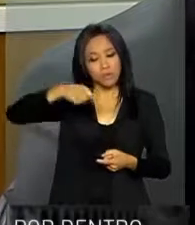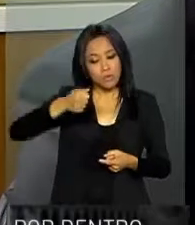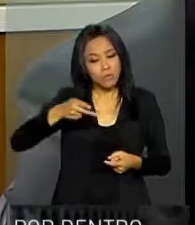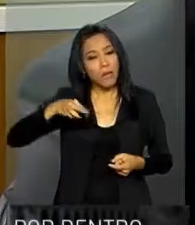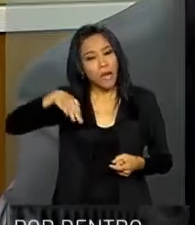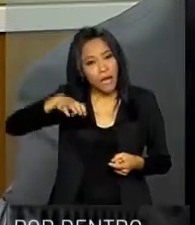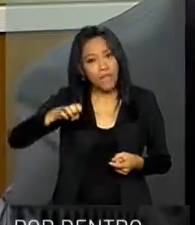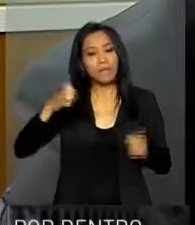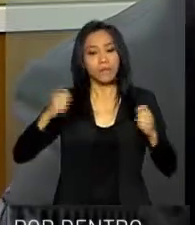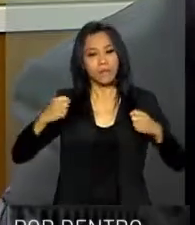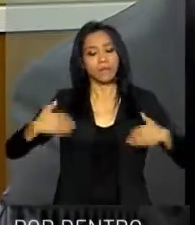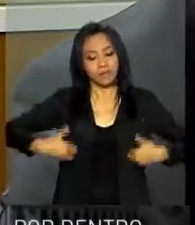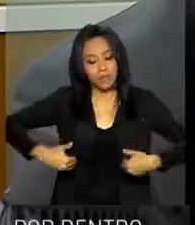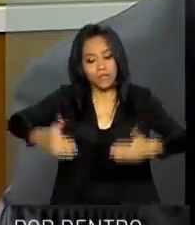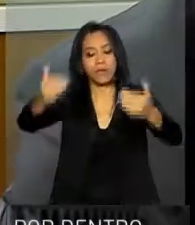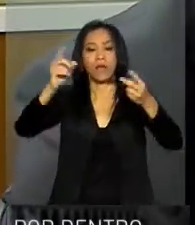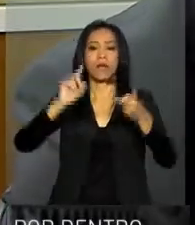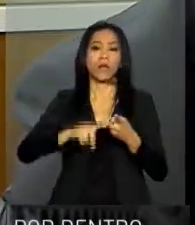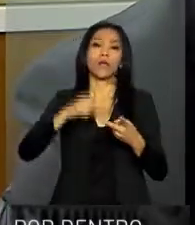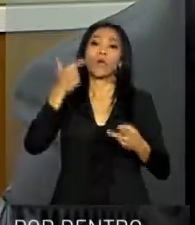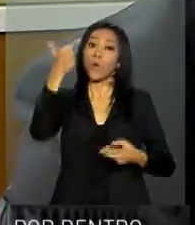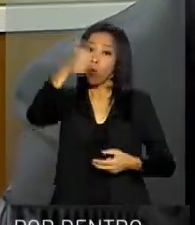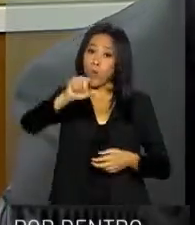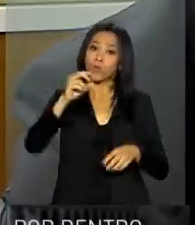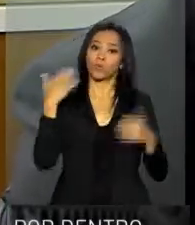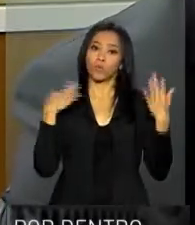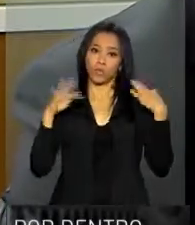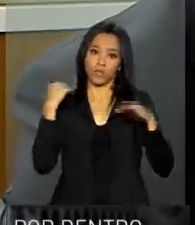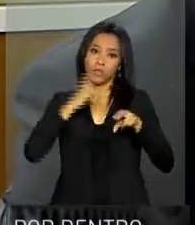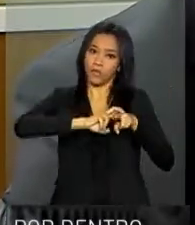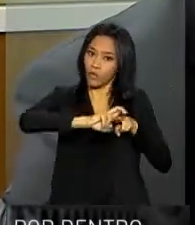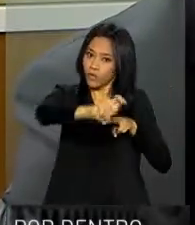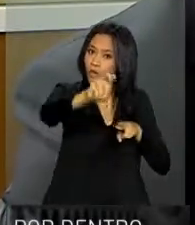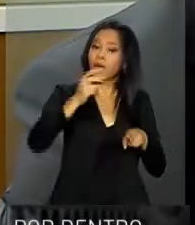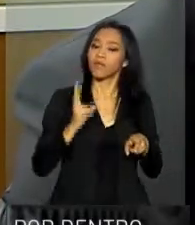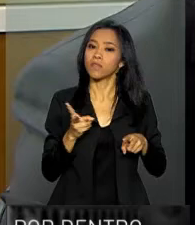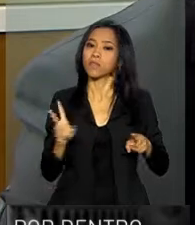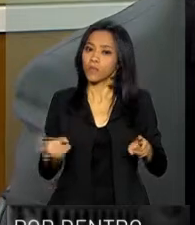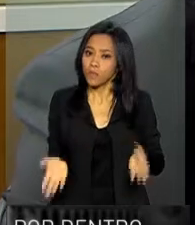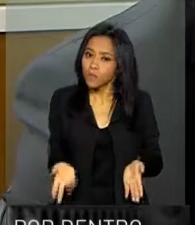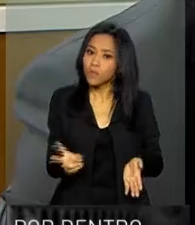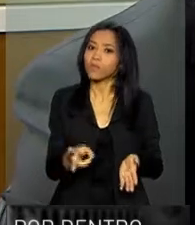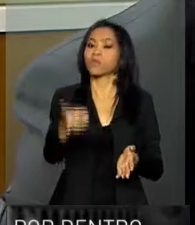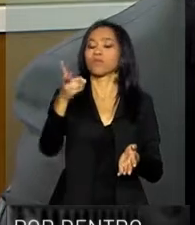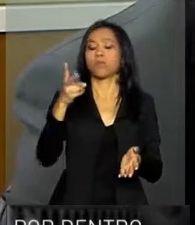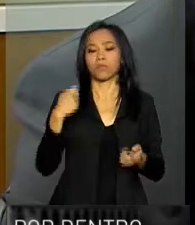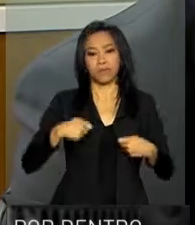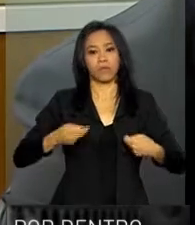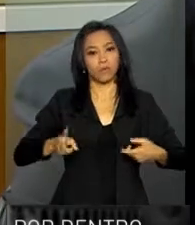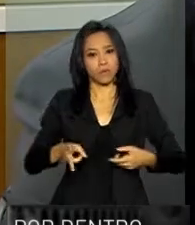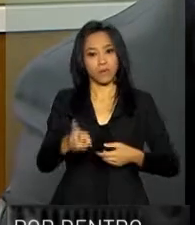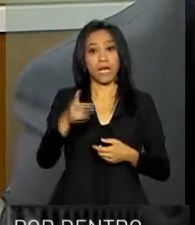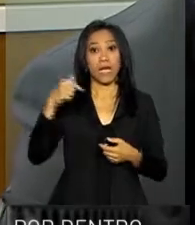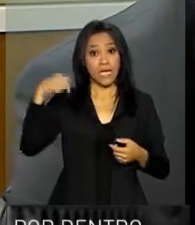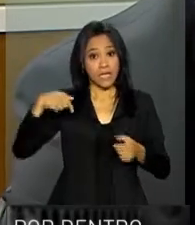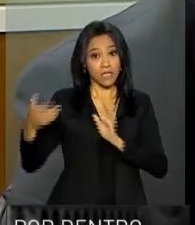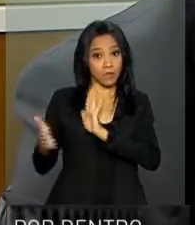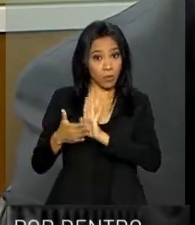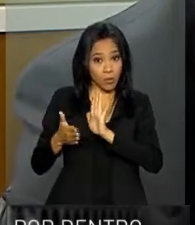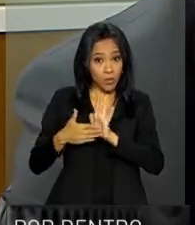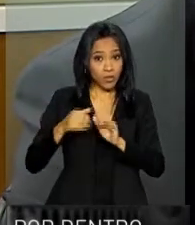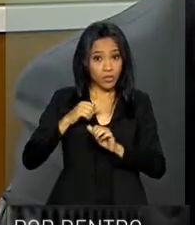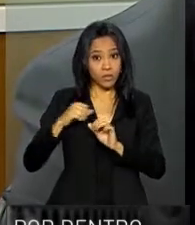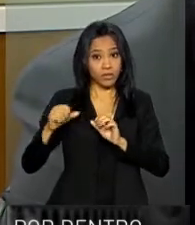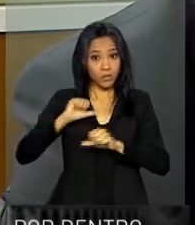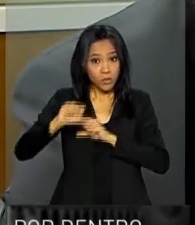que andar pra frente o turismo ferroviário como foi falado e eu incluiria esse também e com essas reformas integradas nós aumentaremos